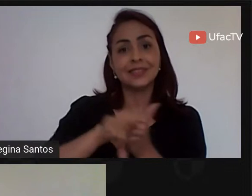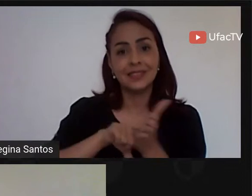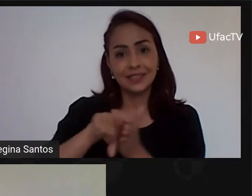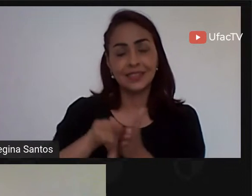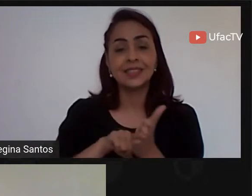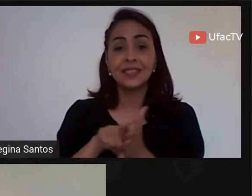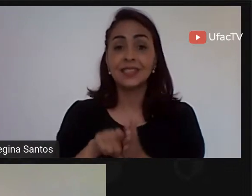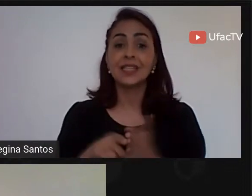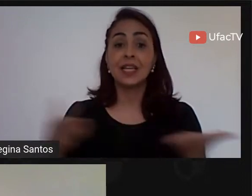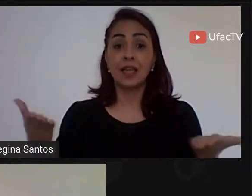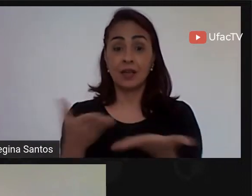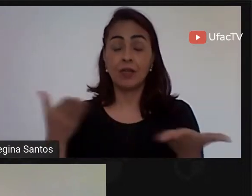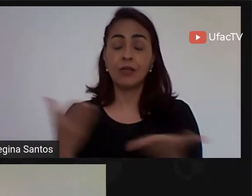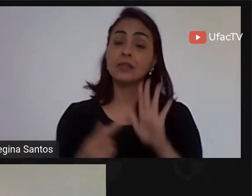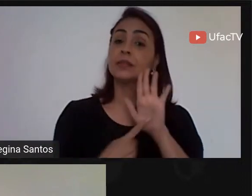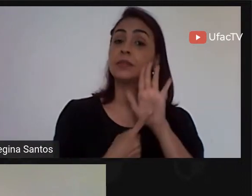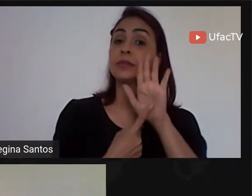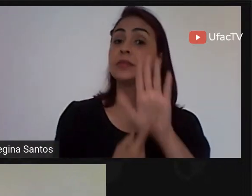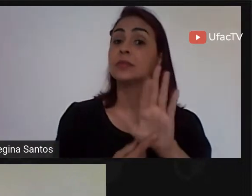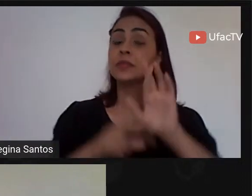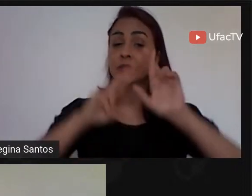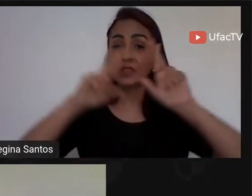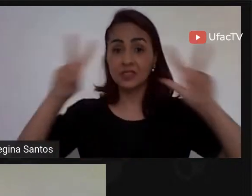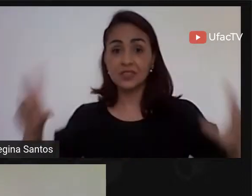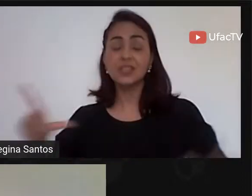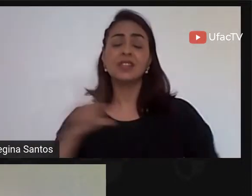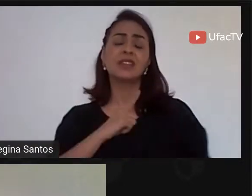estudos de antropólogos, estudos